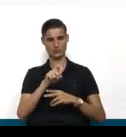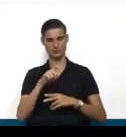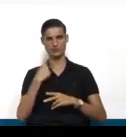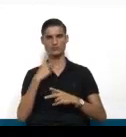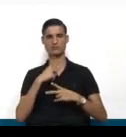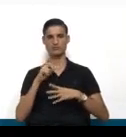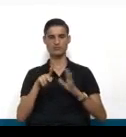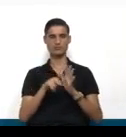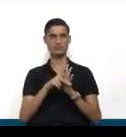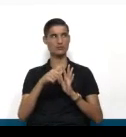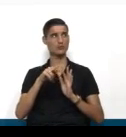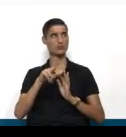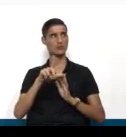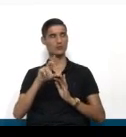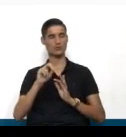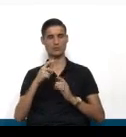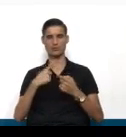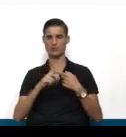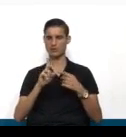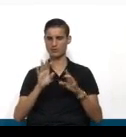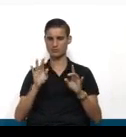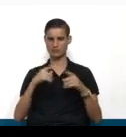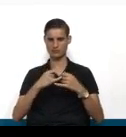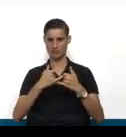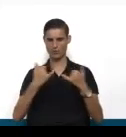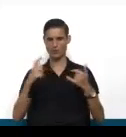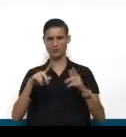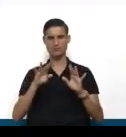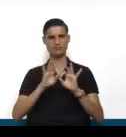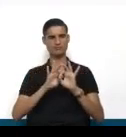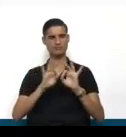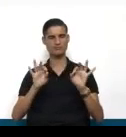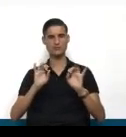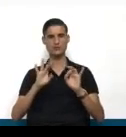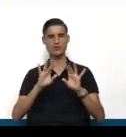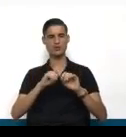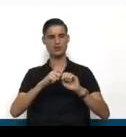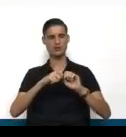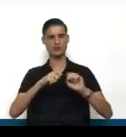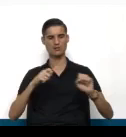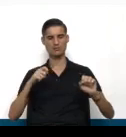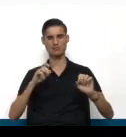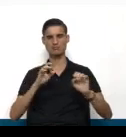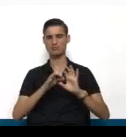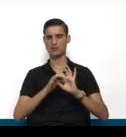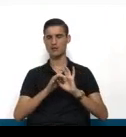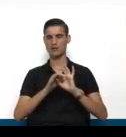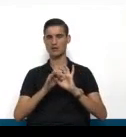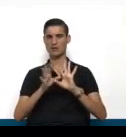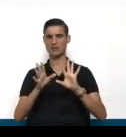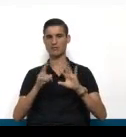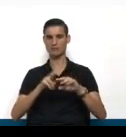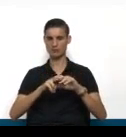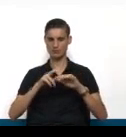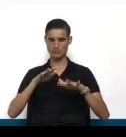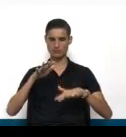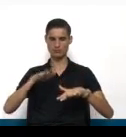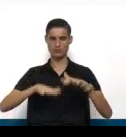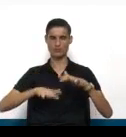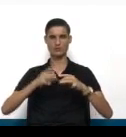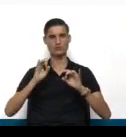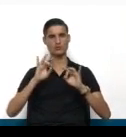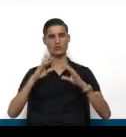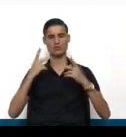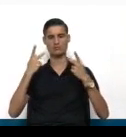será nula, pois a corda será simplesmente solta livremente e seu movimento